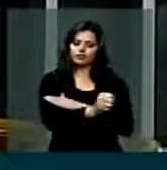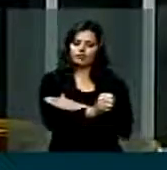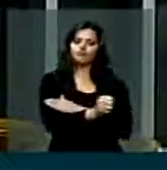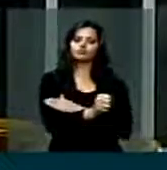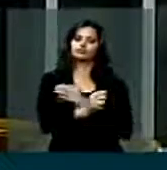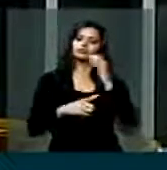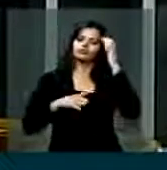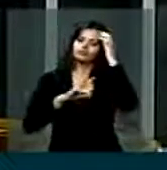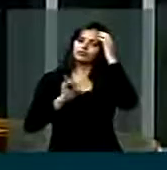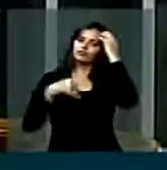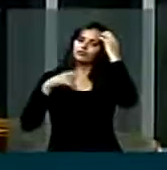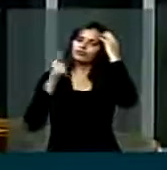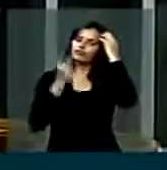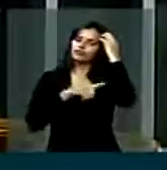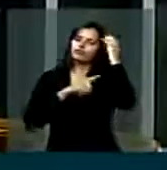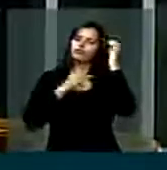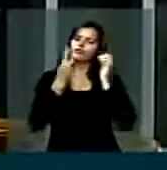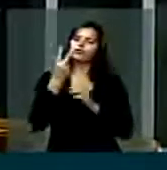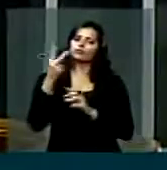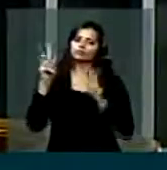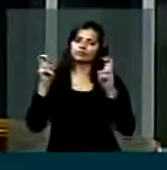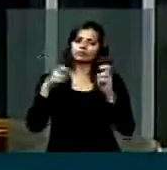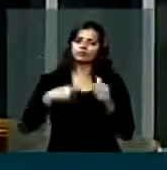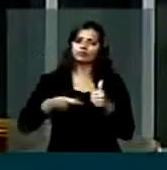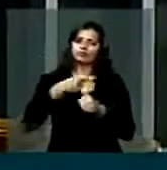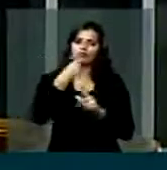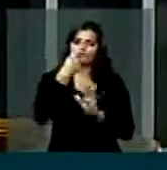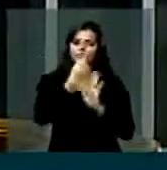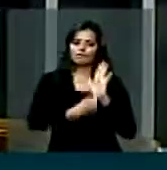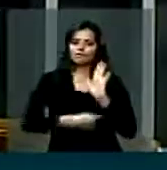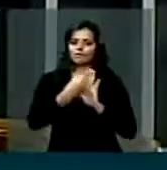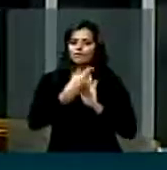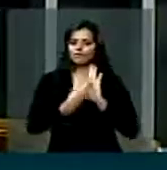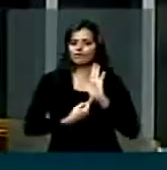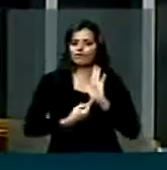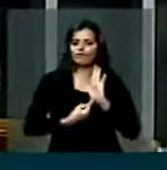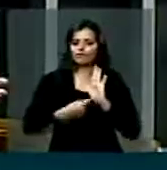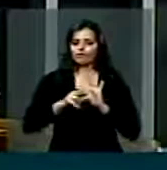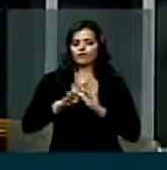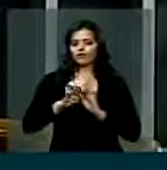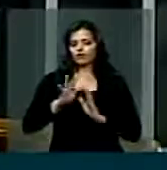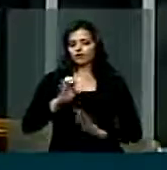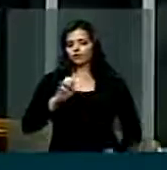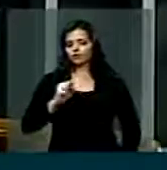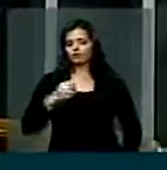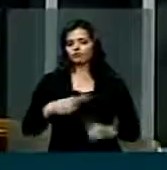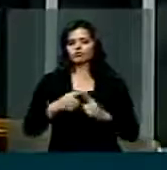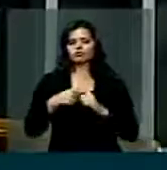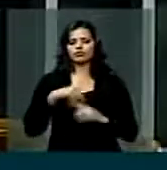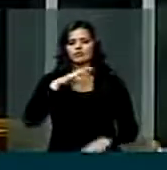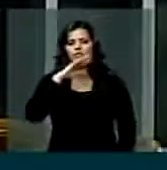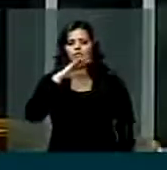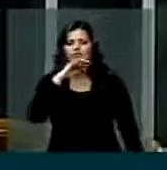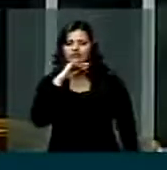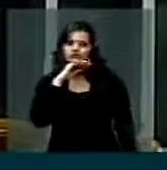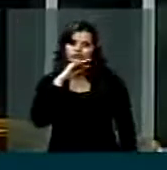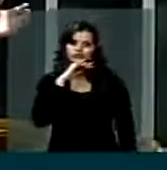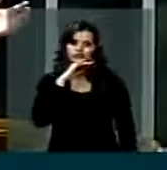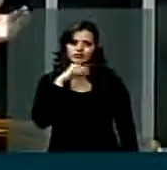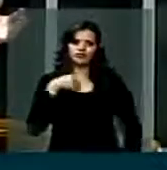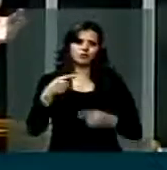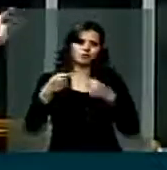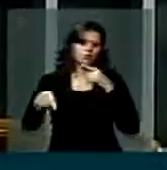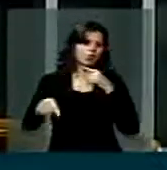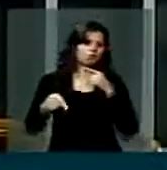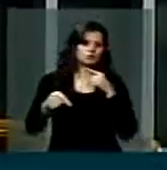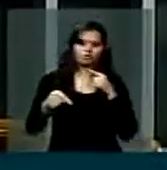abordar dois assuntos muito rapidamente. Primeiro, os vetos. Mesmo desconfortável, mesmo